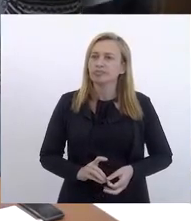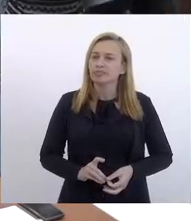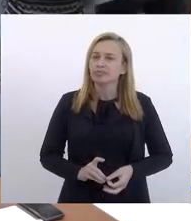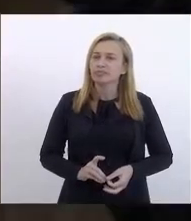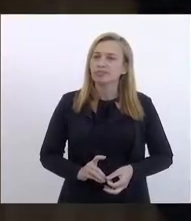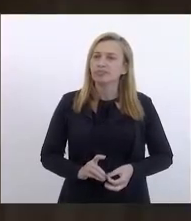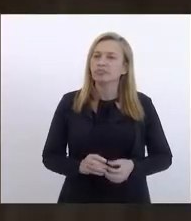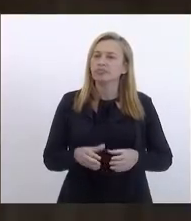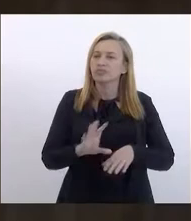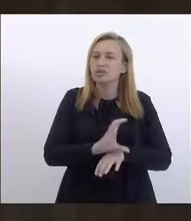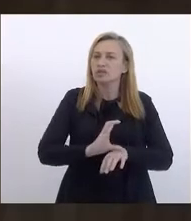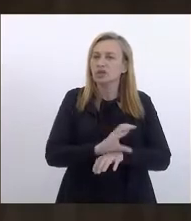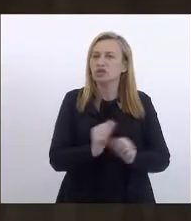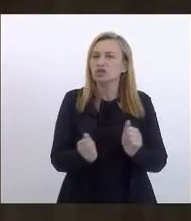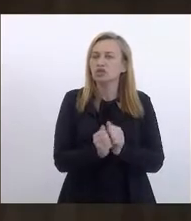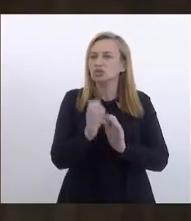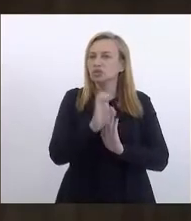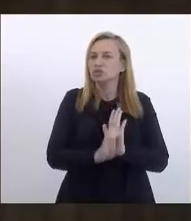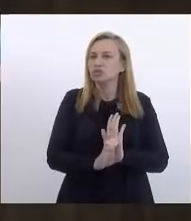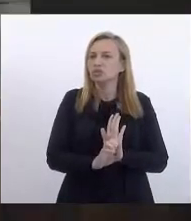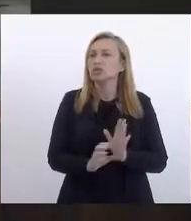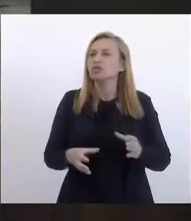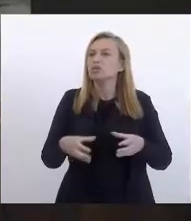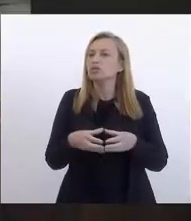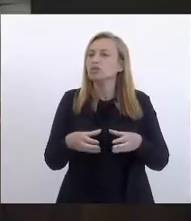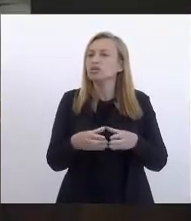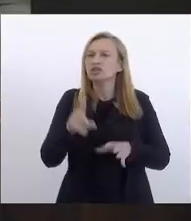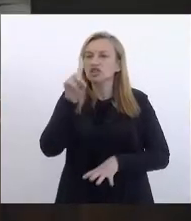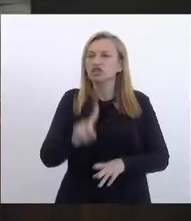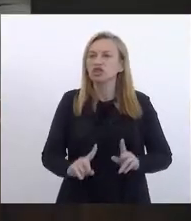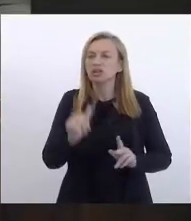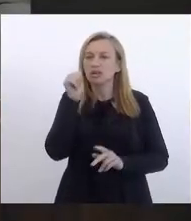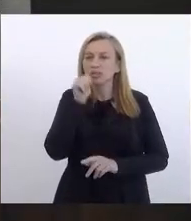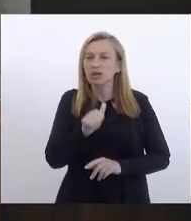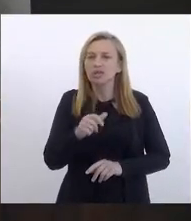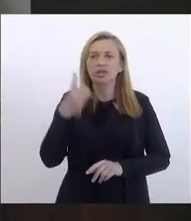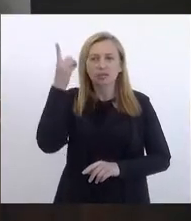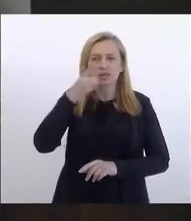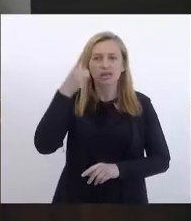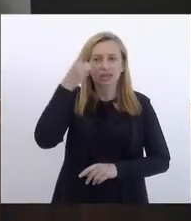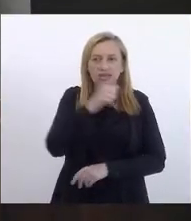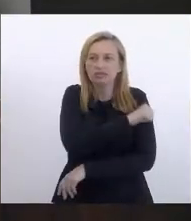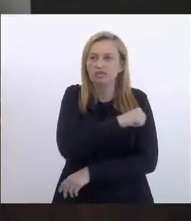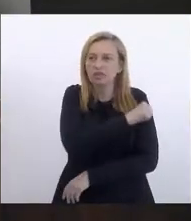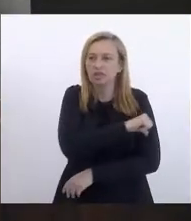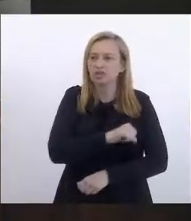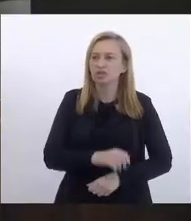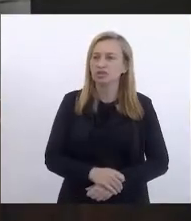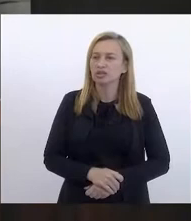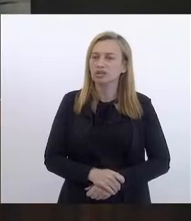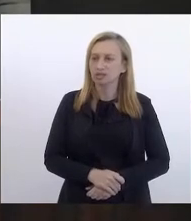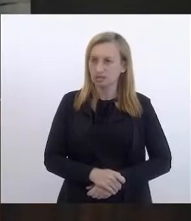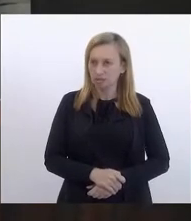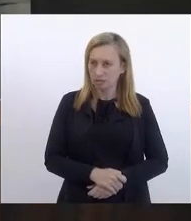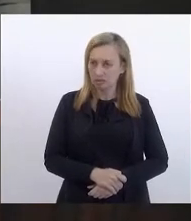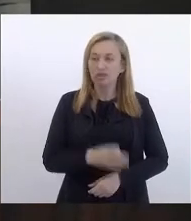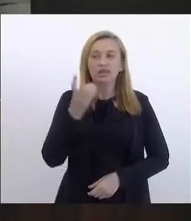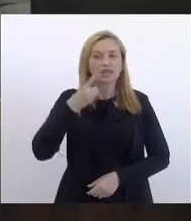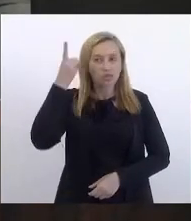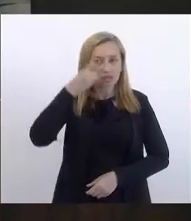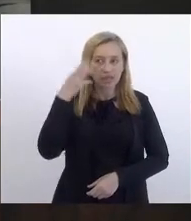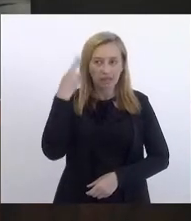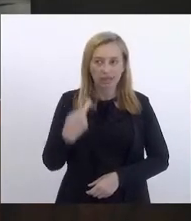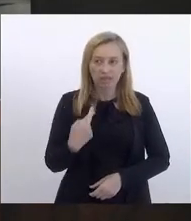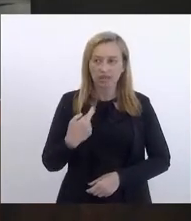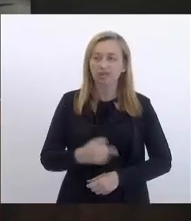Pela constitucionalidade com emenda. Pela comissão de Direito da Mulher, deputada enfermeira Regiane. Deputada enfermeira Regiane. Deputada Renata